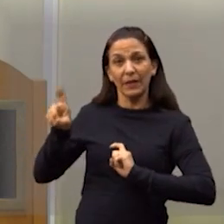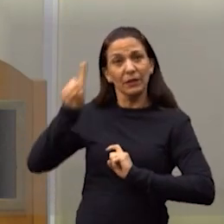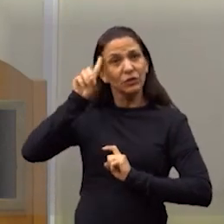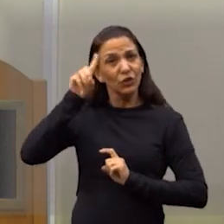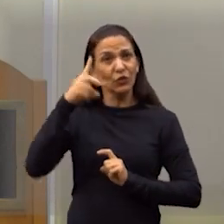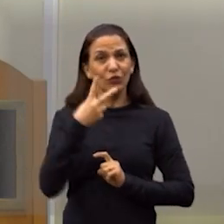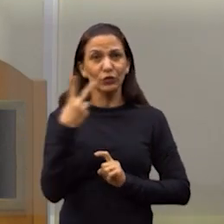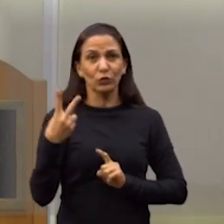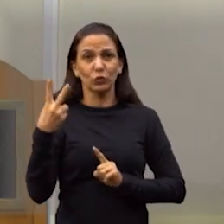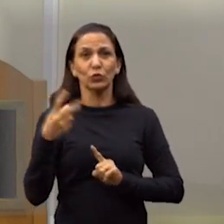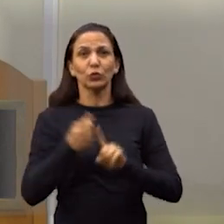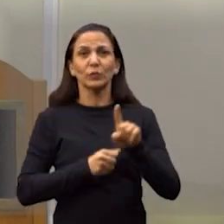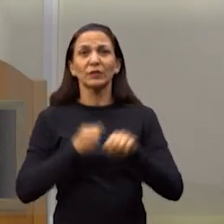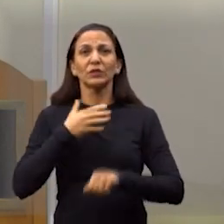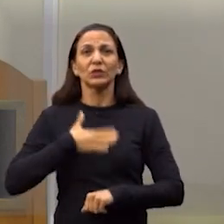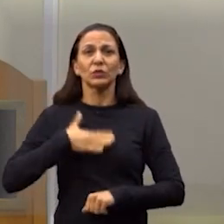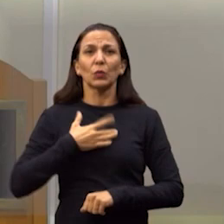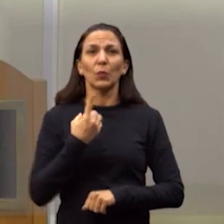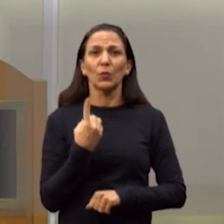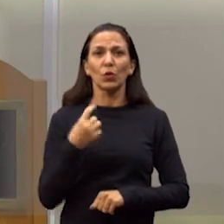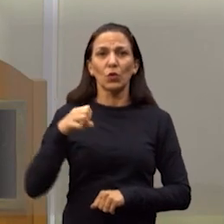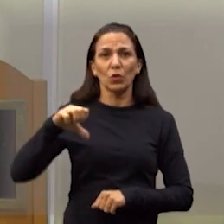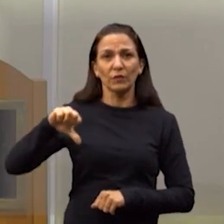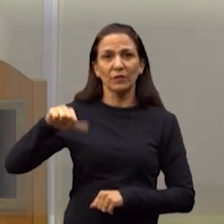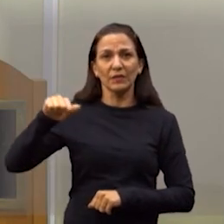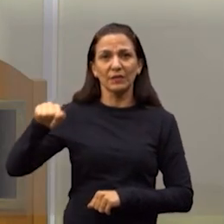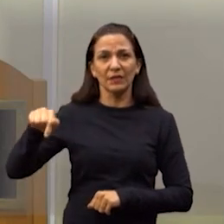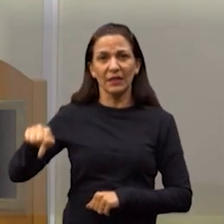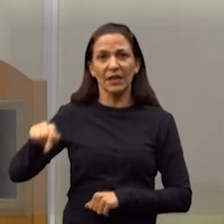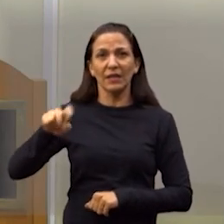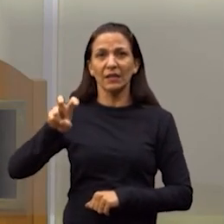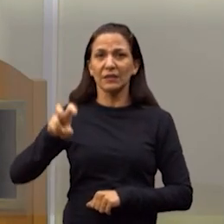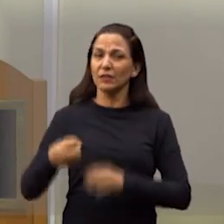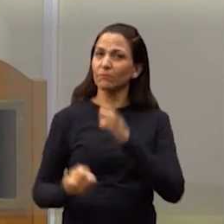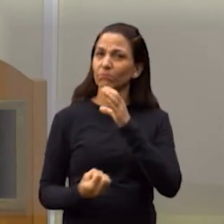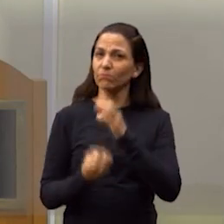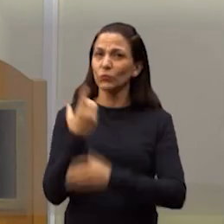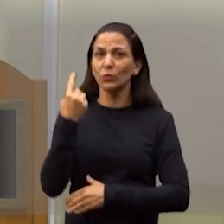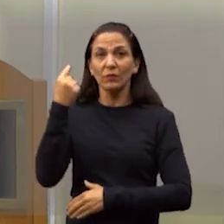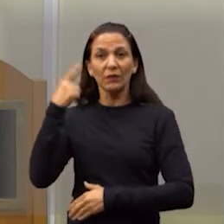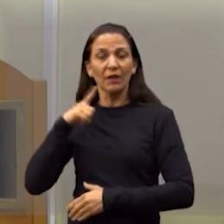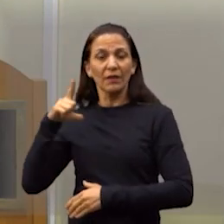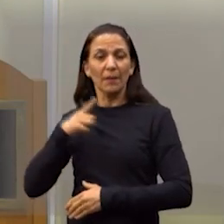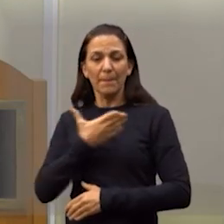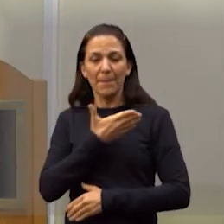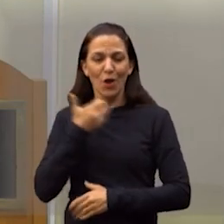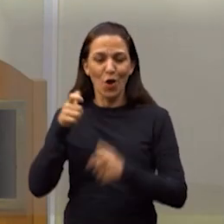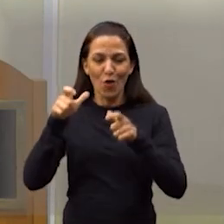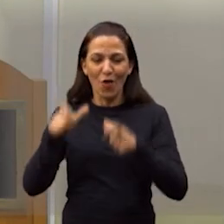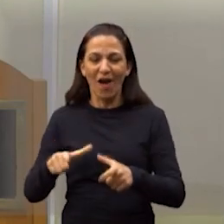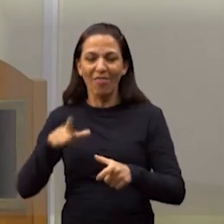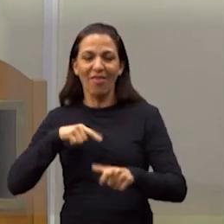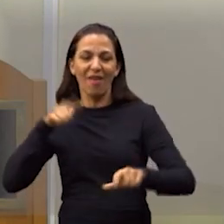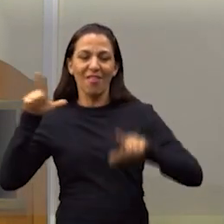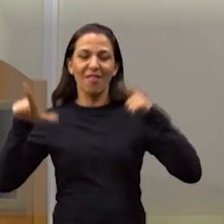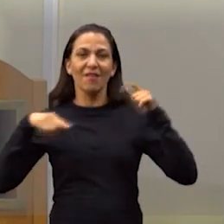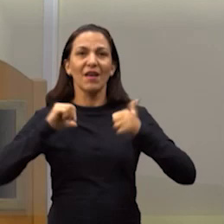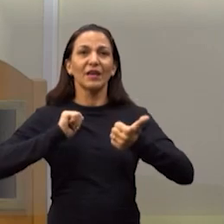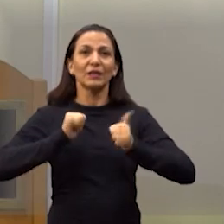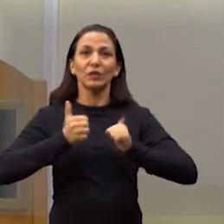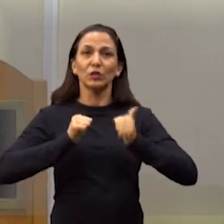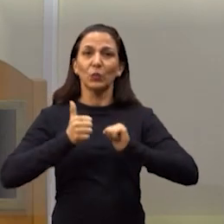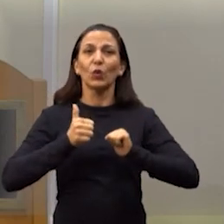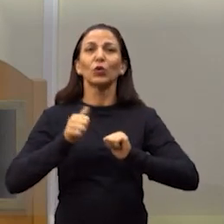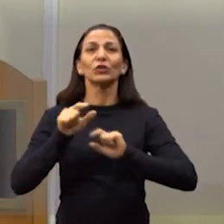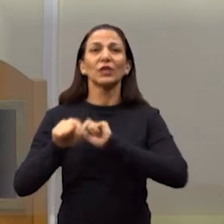22 de agosto de 1975 um dos melhores da região coupções e lazer esportes